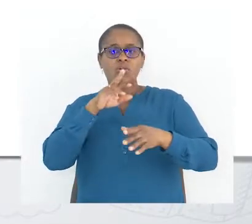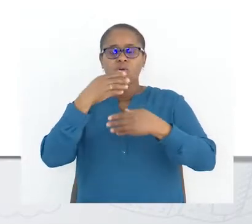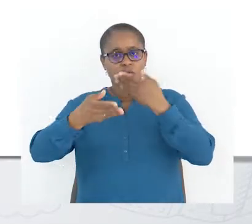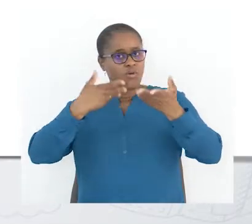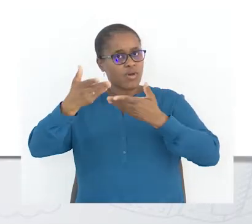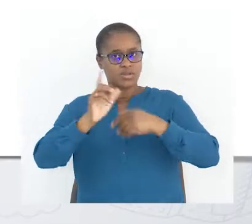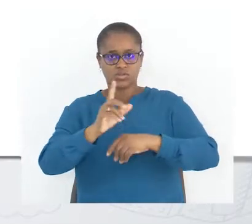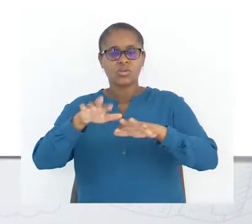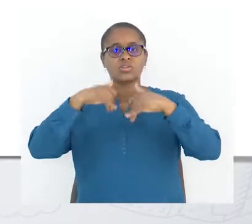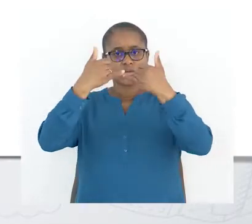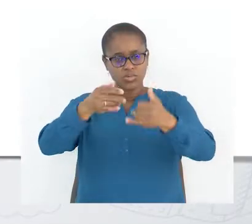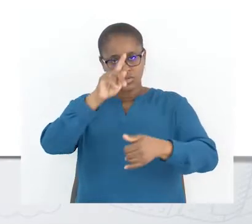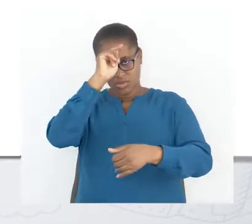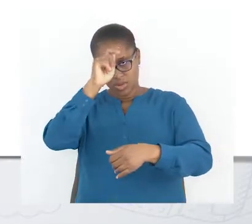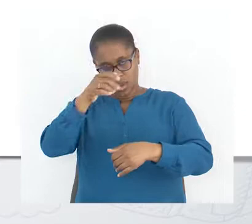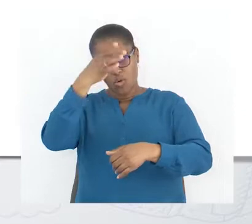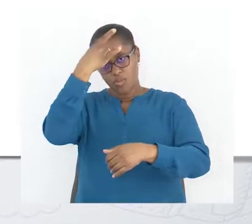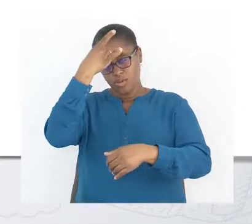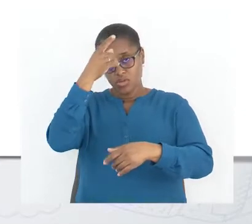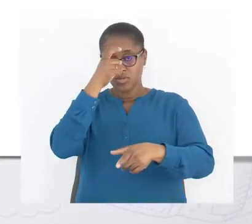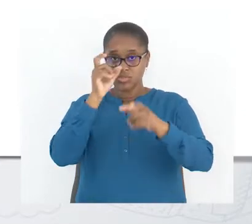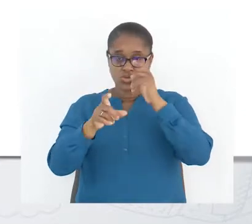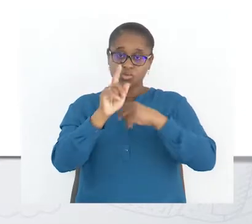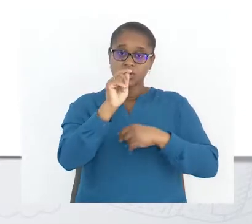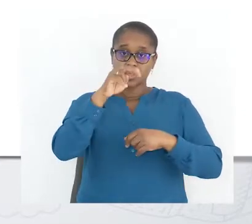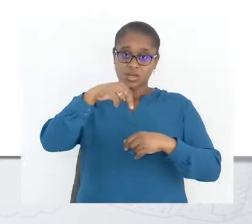Depois, respeitar a opinião do entrevistado,